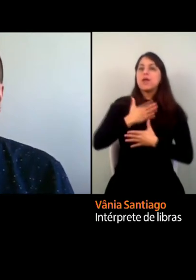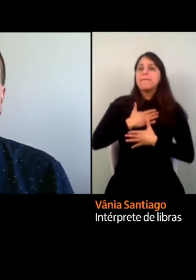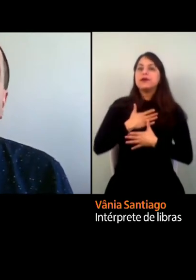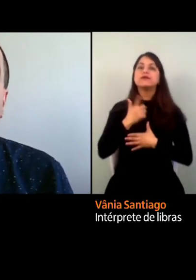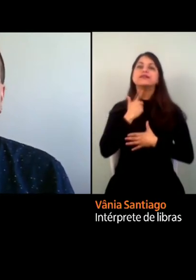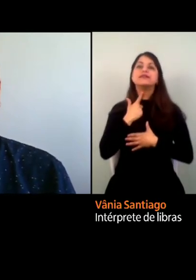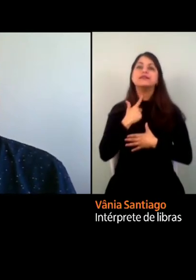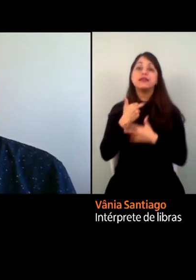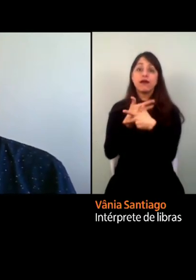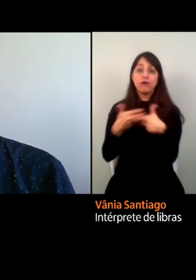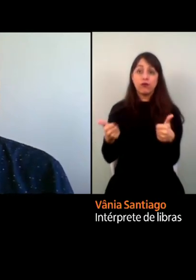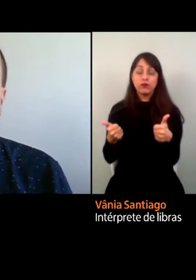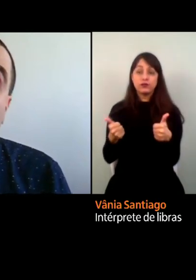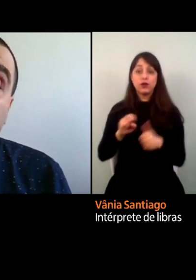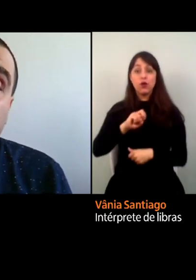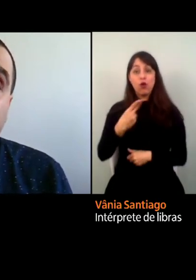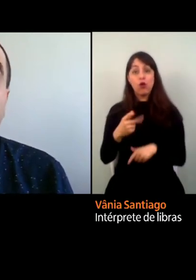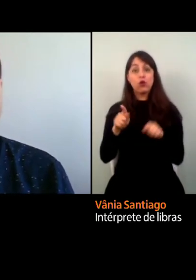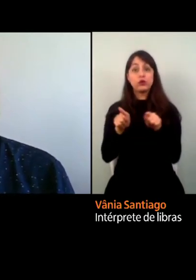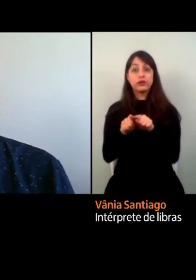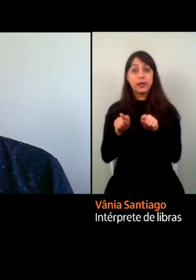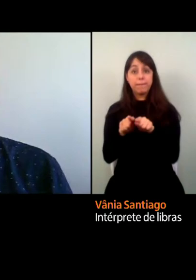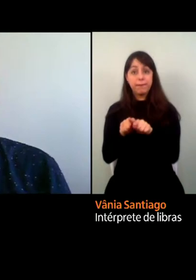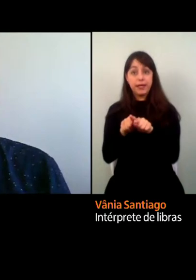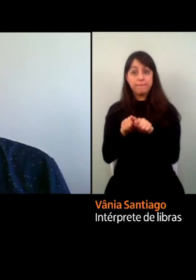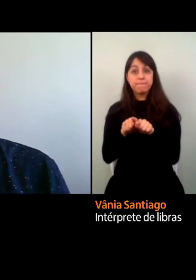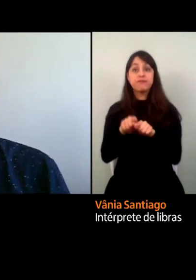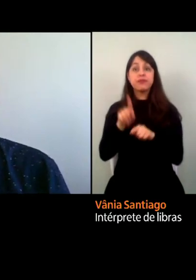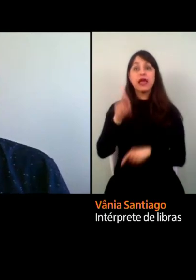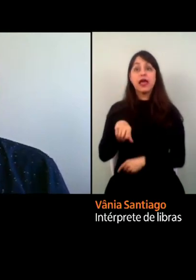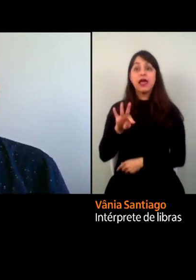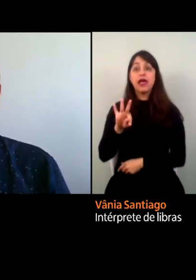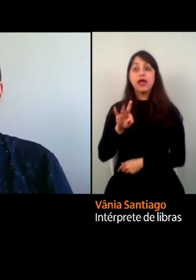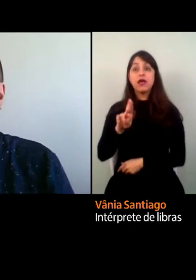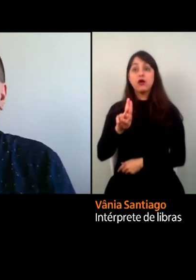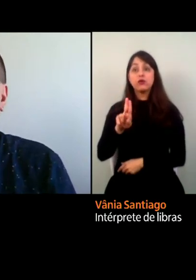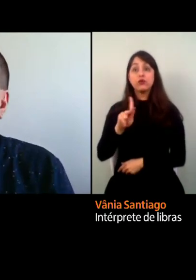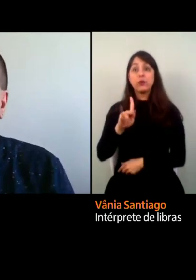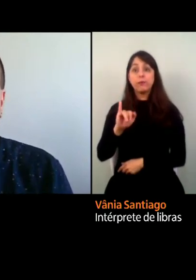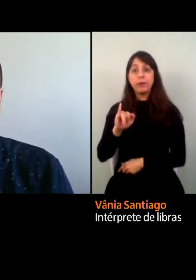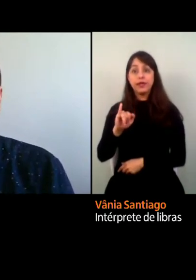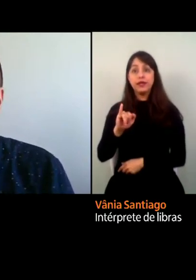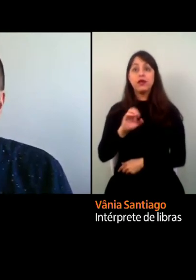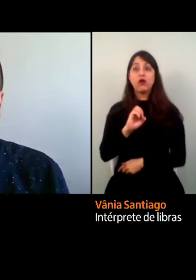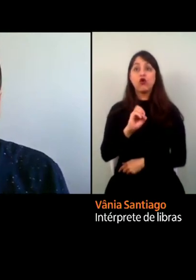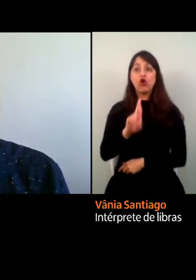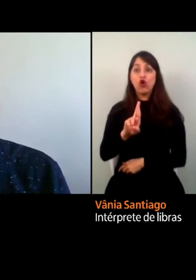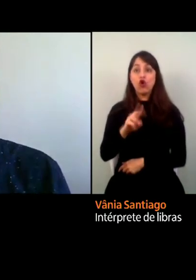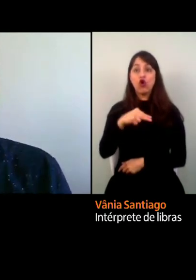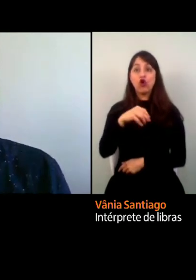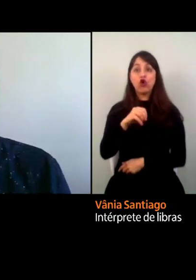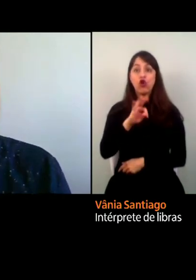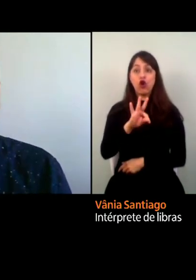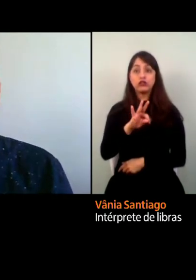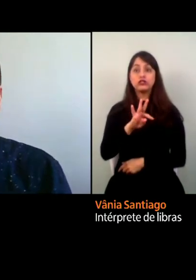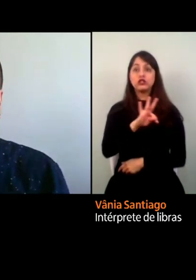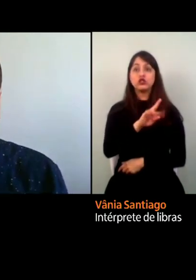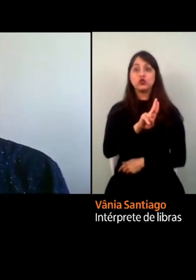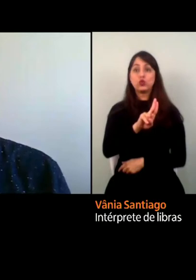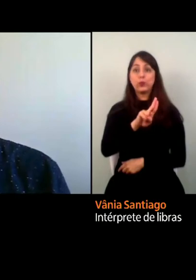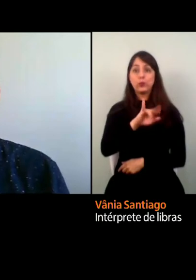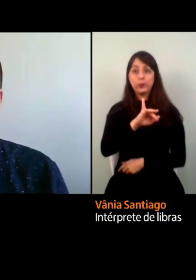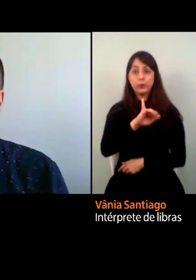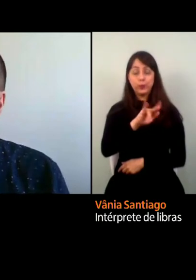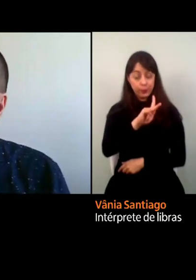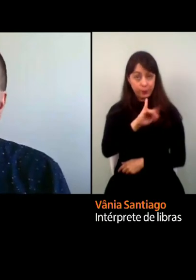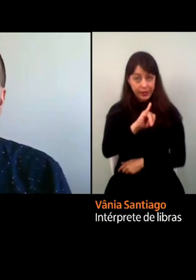célebre to be or not to be, that is the question. Isso já é quase uma pura e uma